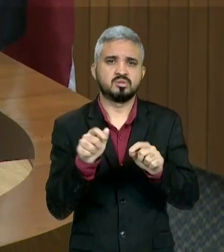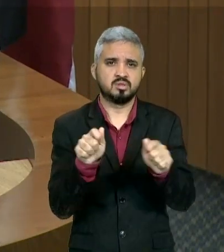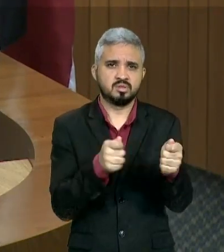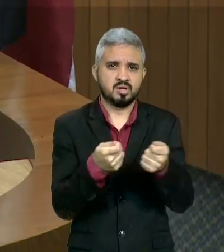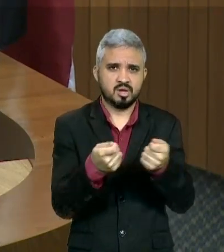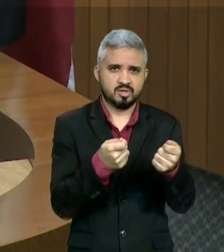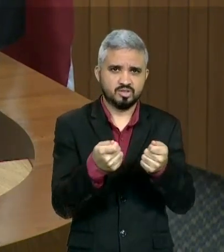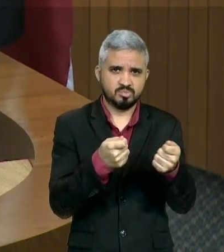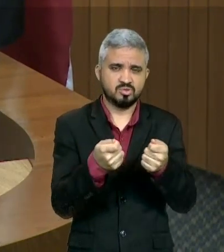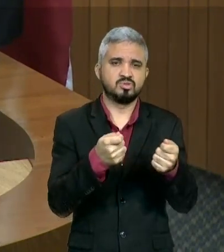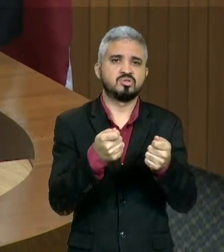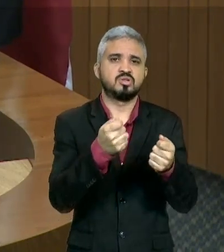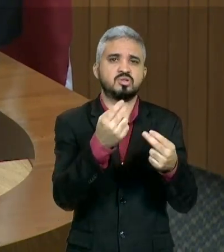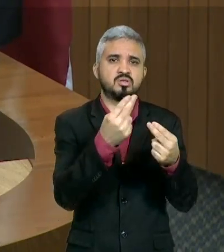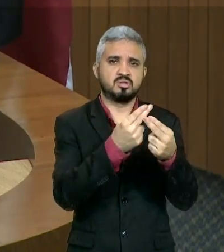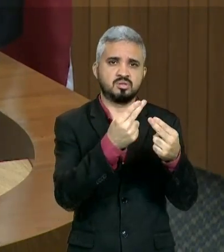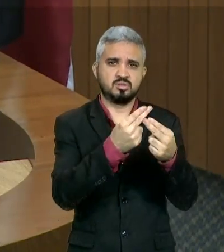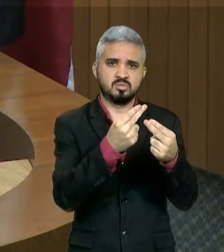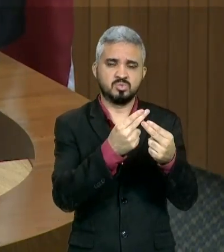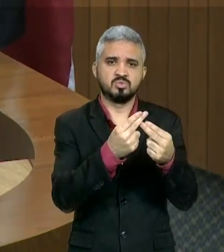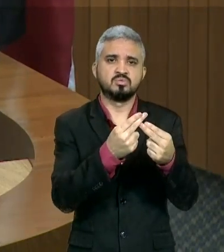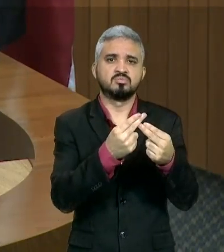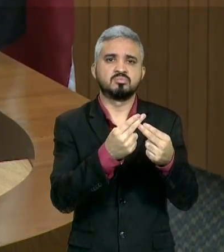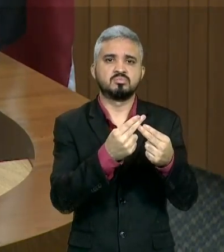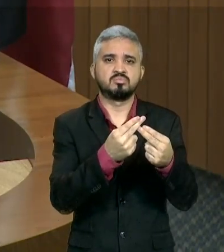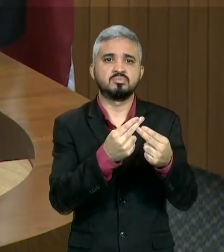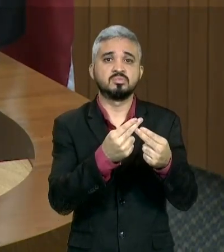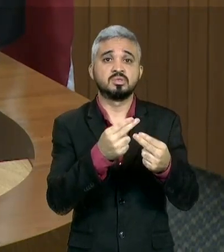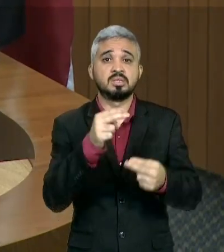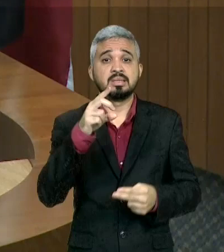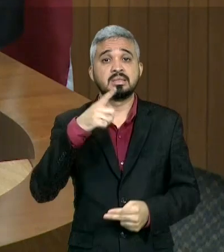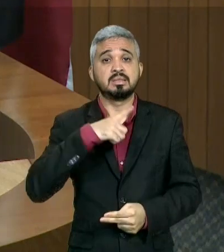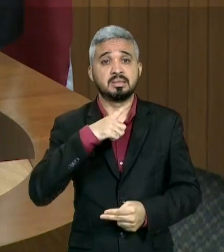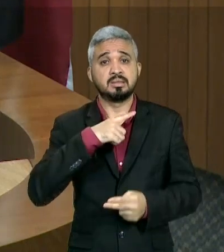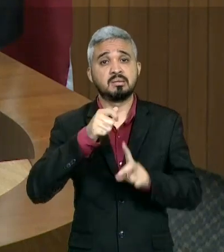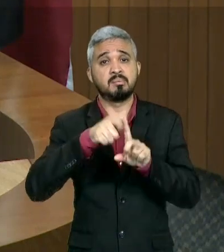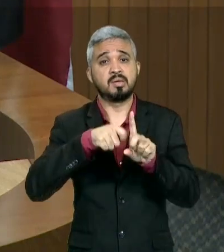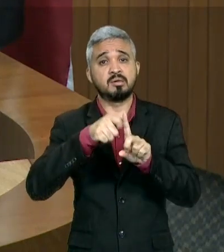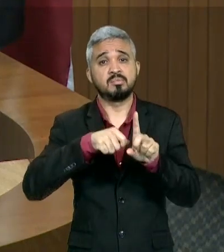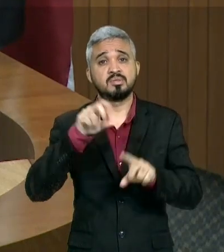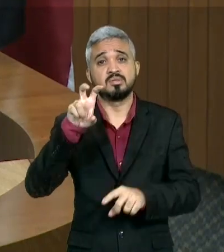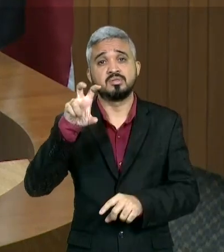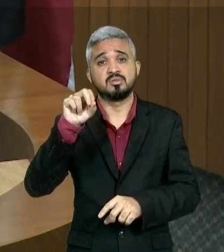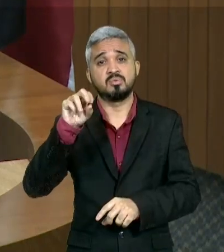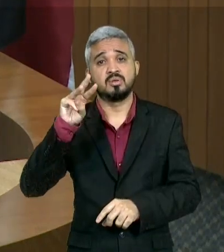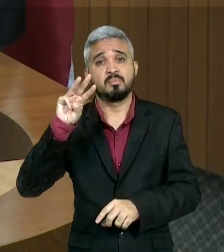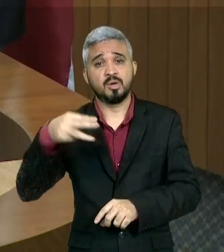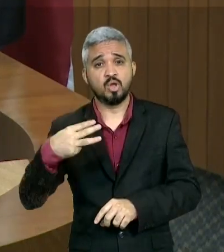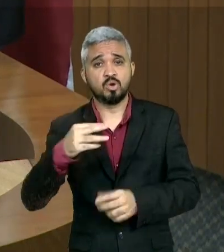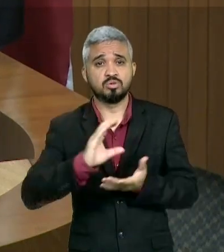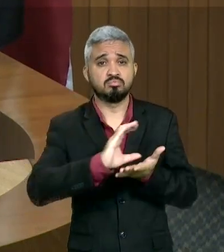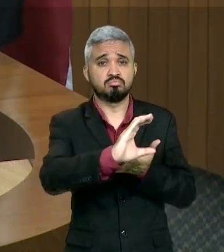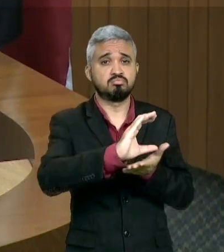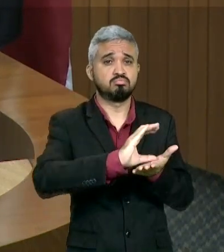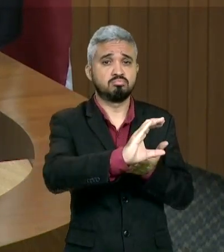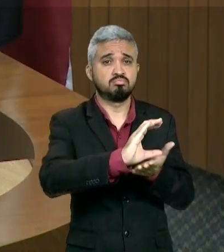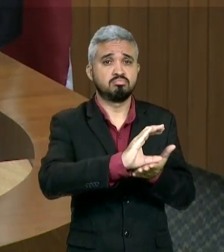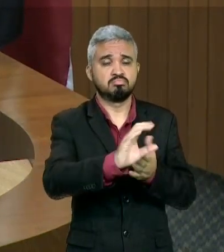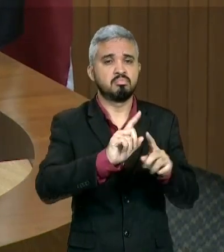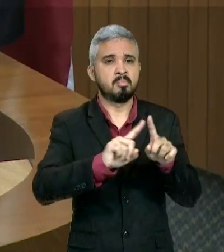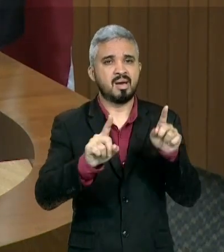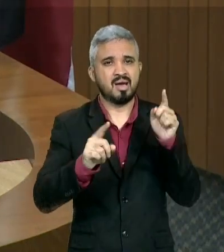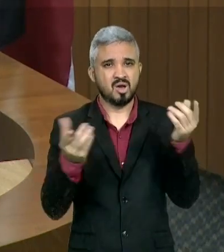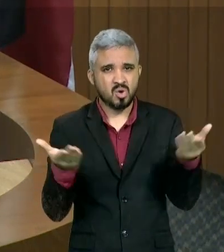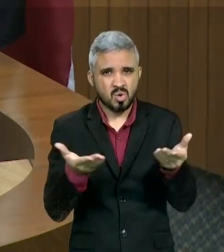50 milhões de reais por mês, e a gente não vê, na atualidade, nenhum real desse recurso que o